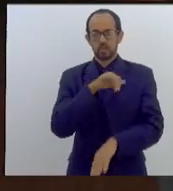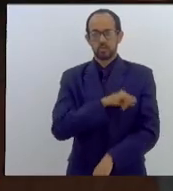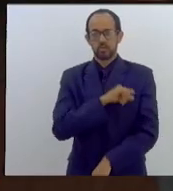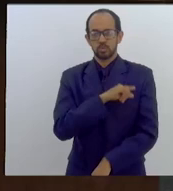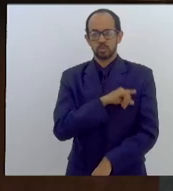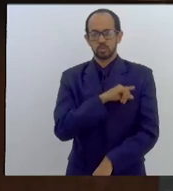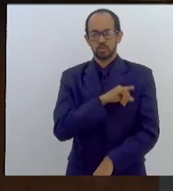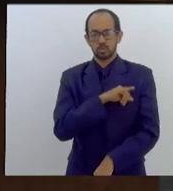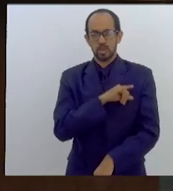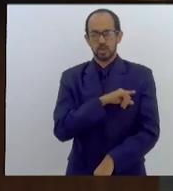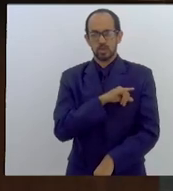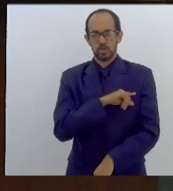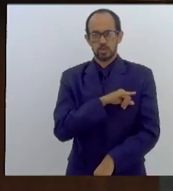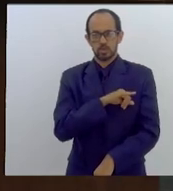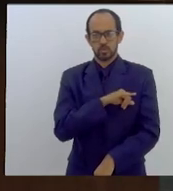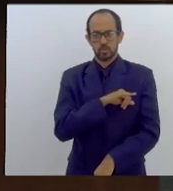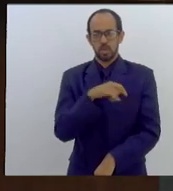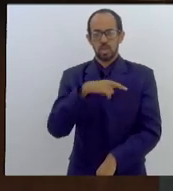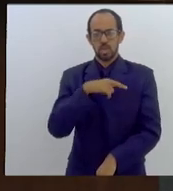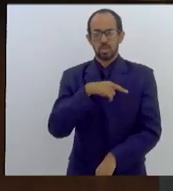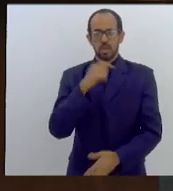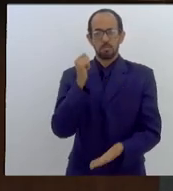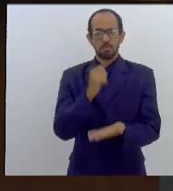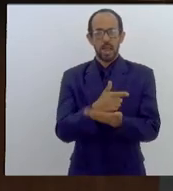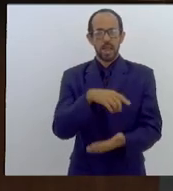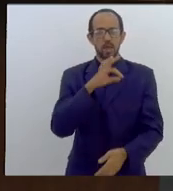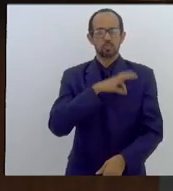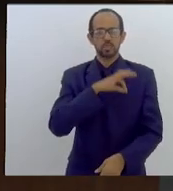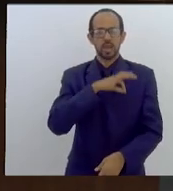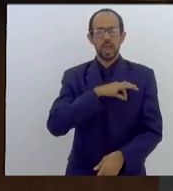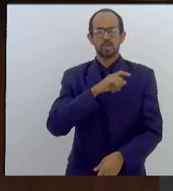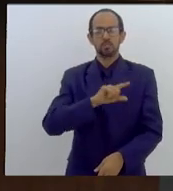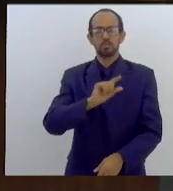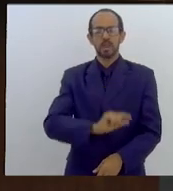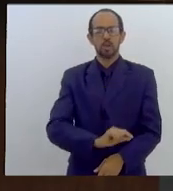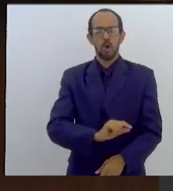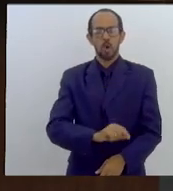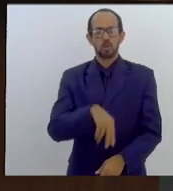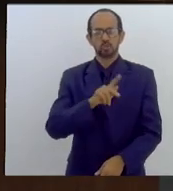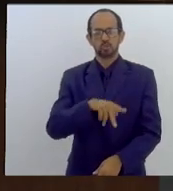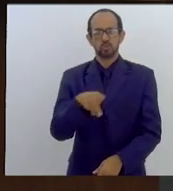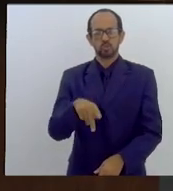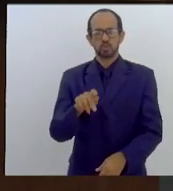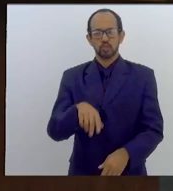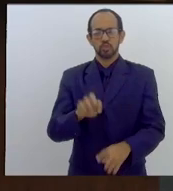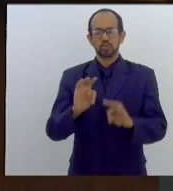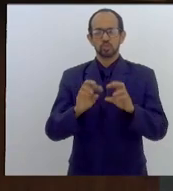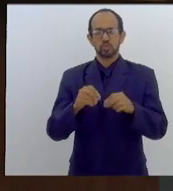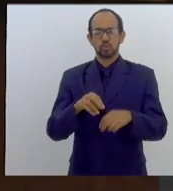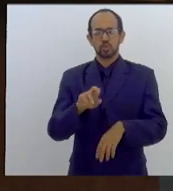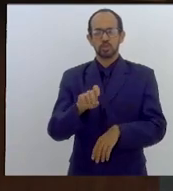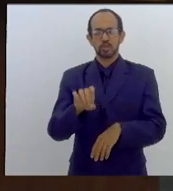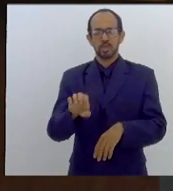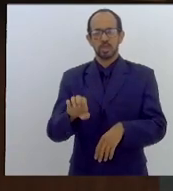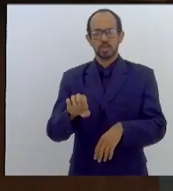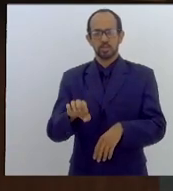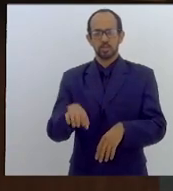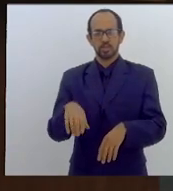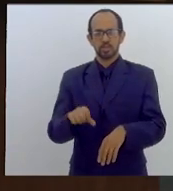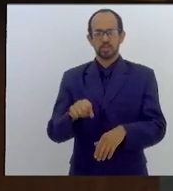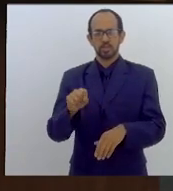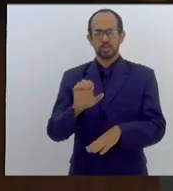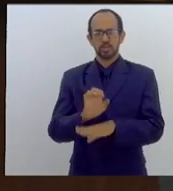pague o mais baixo salário aos seus professores entre todas as redes estaduais